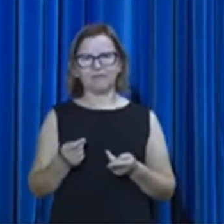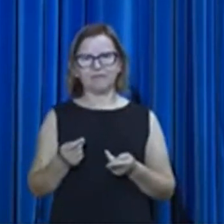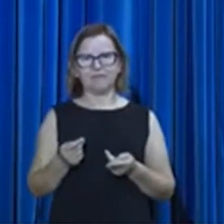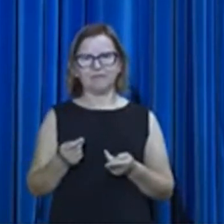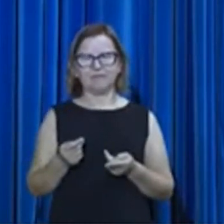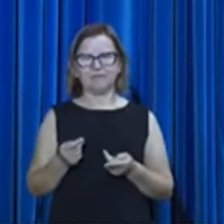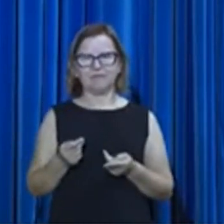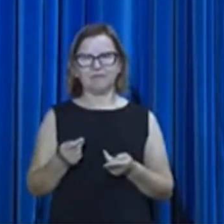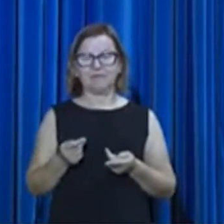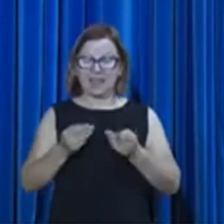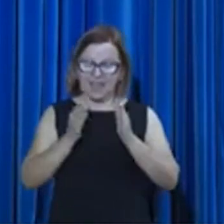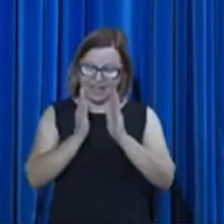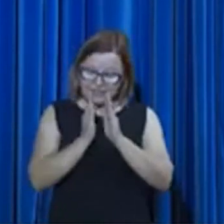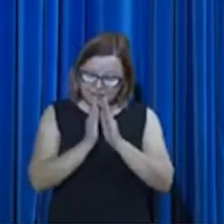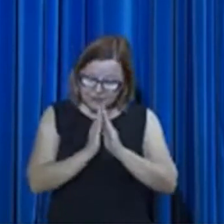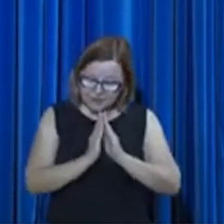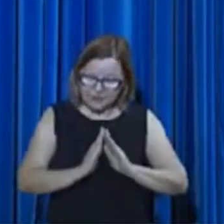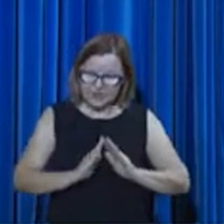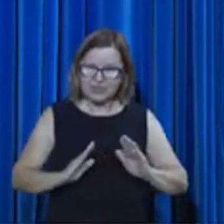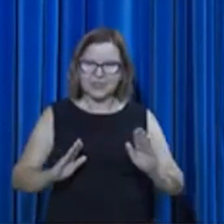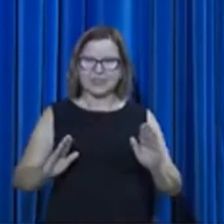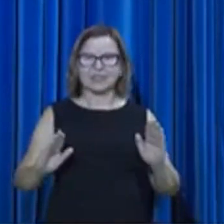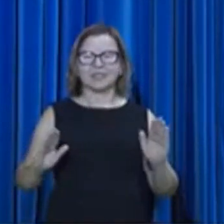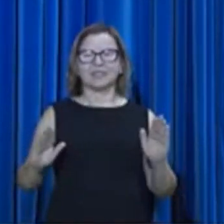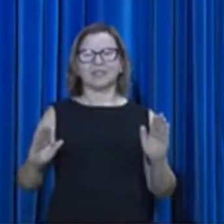o ato de adoração,